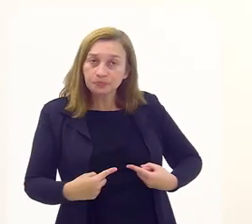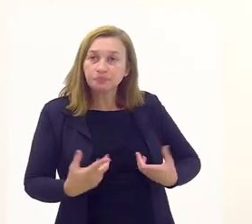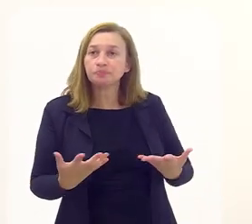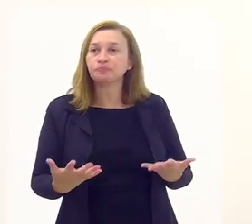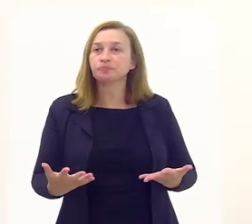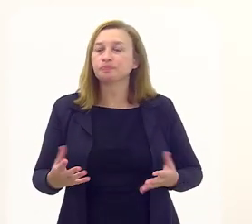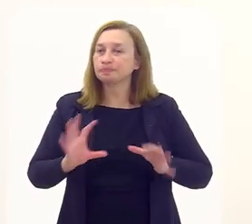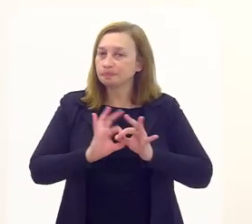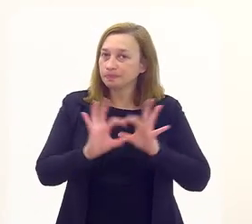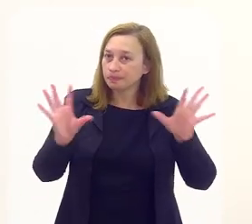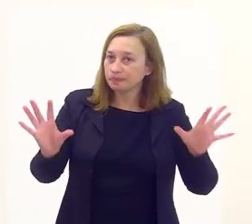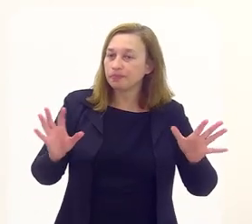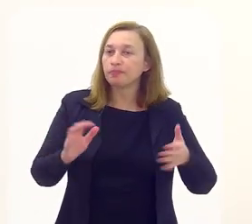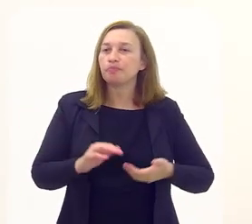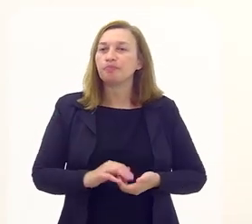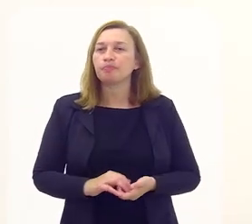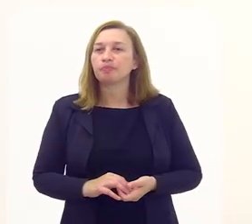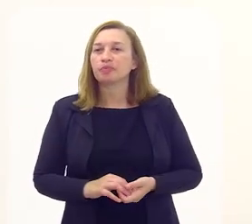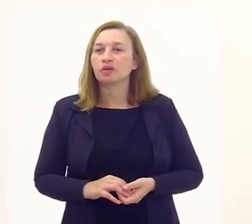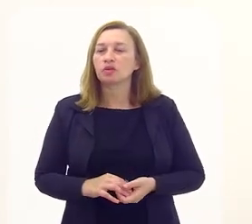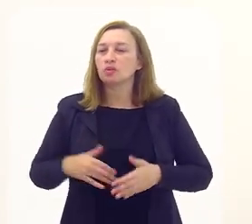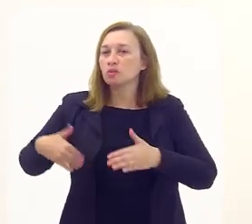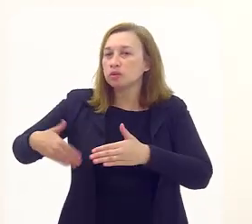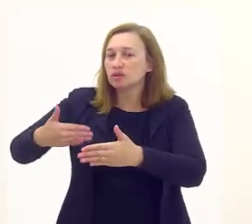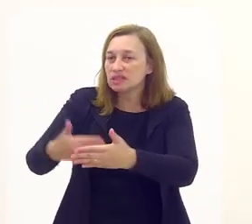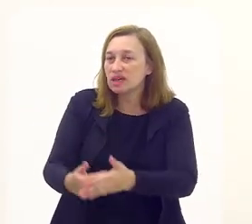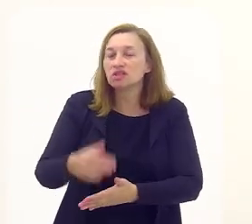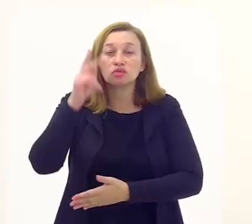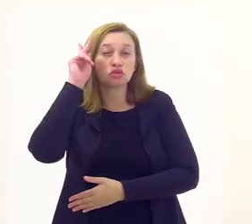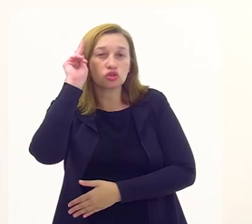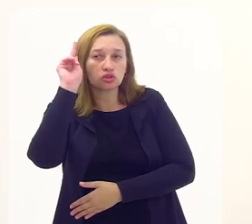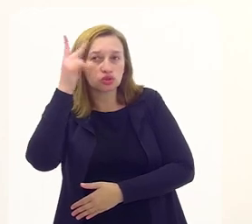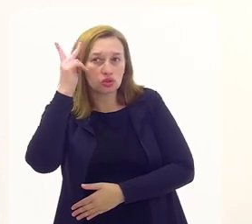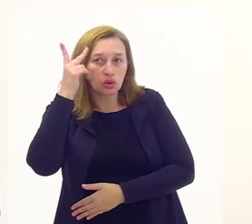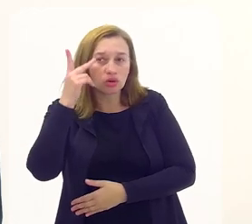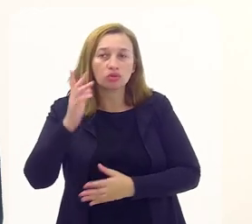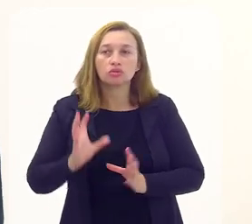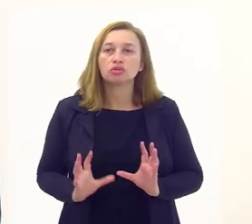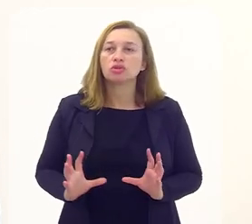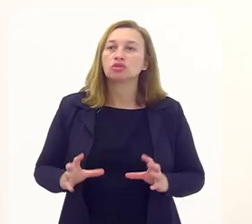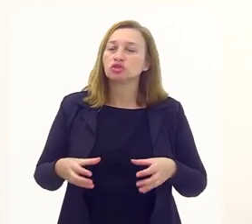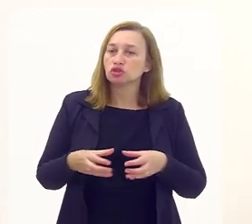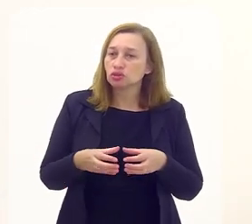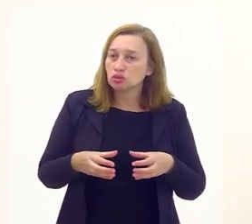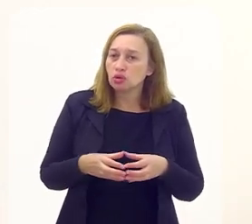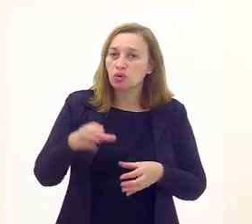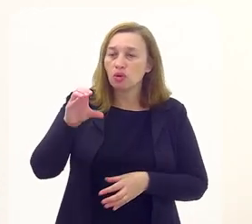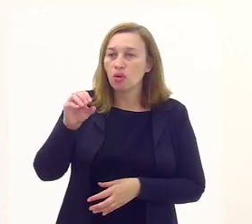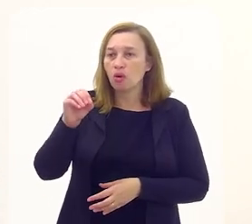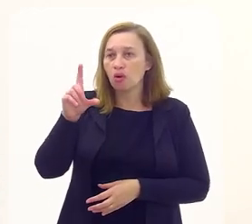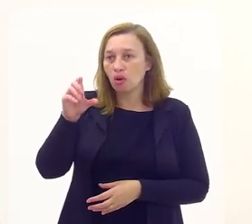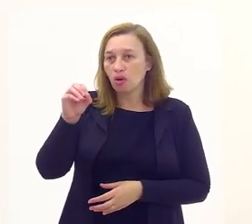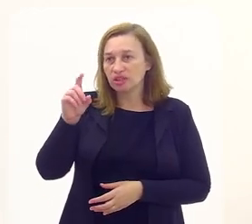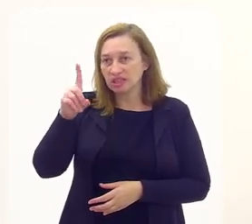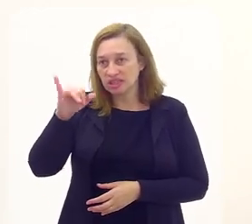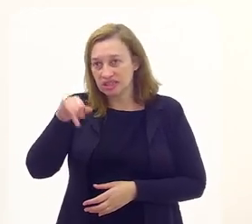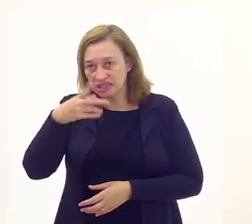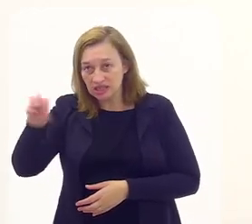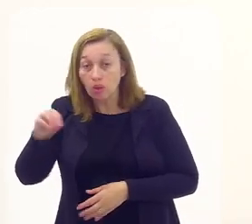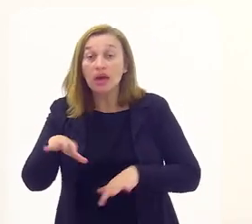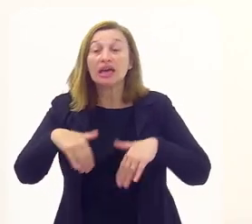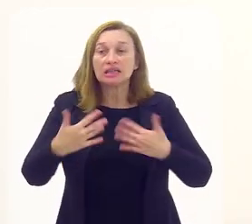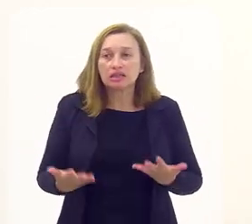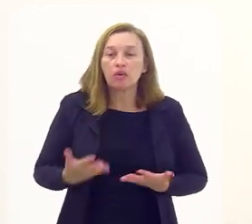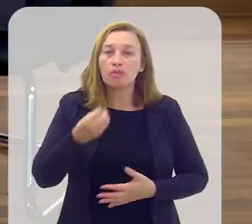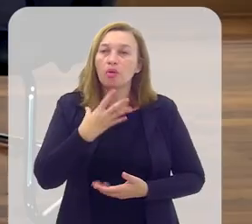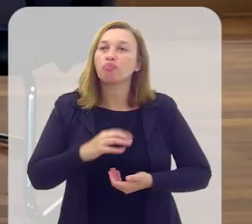esse desafio, né, da democracia, dos seus processos históricos de colonização e colonização. Então,